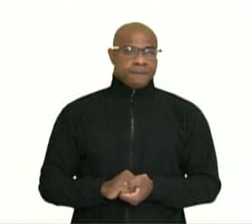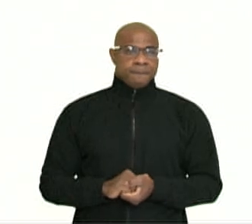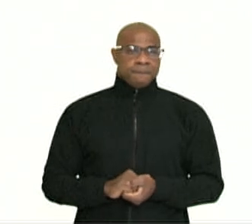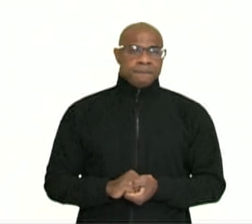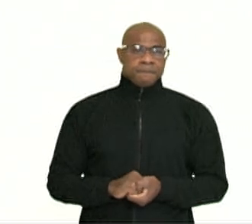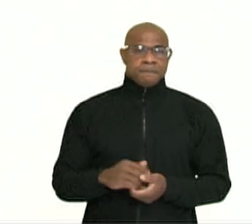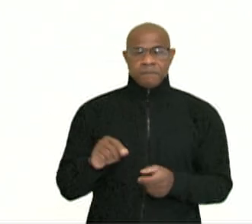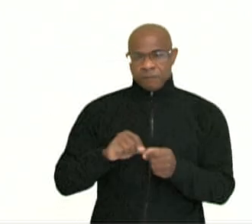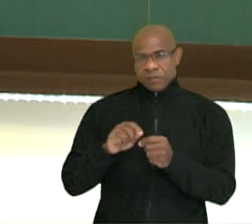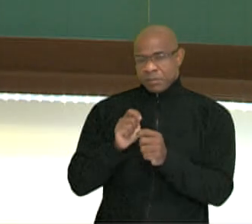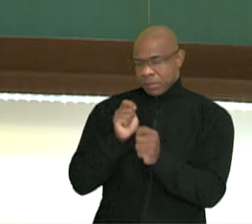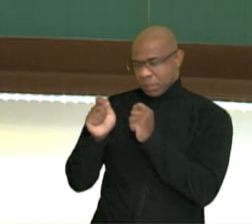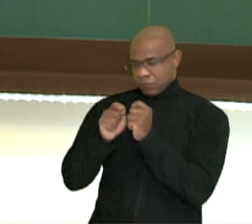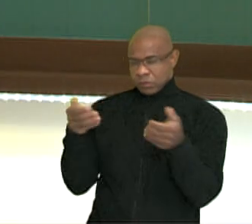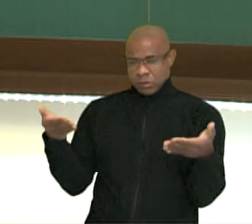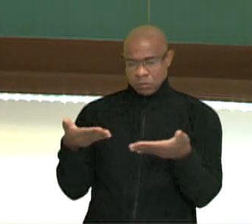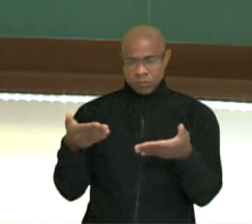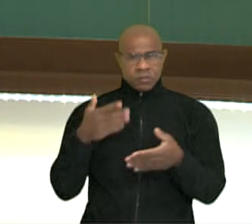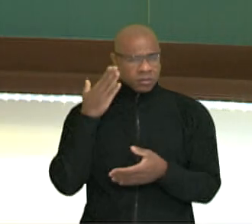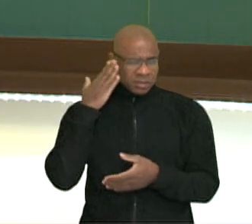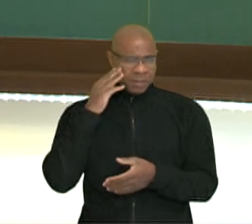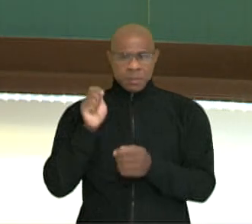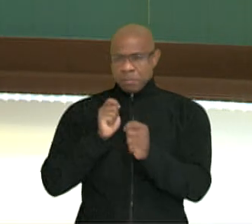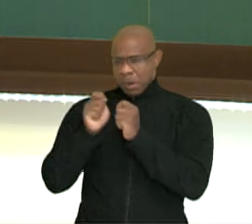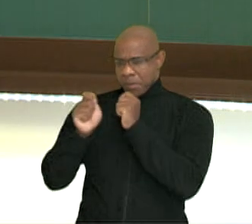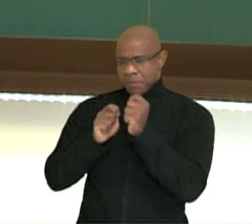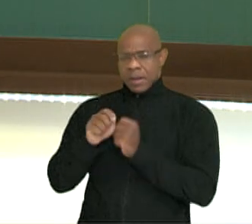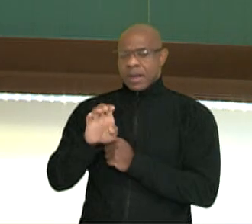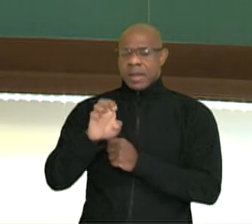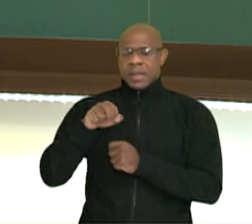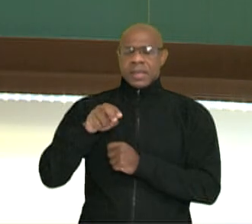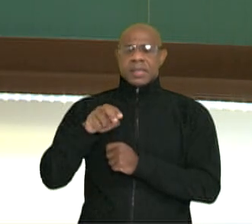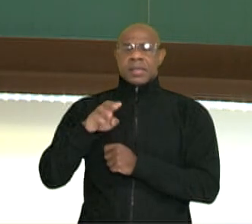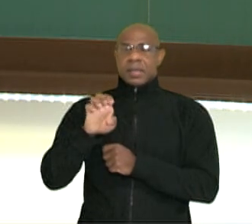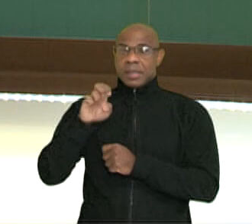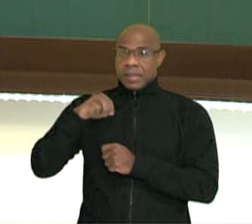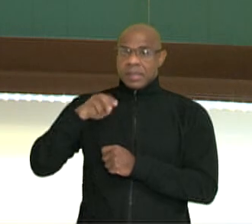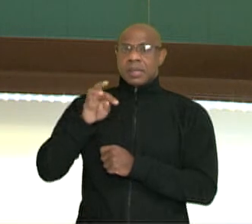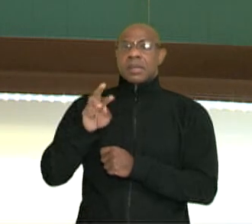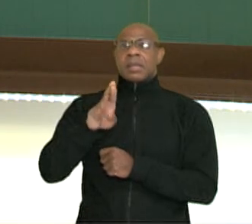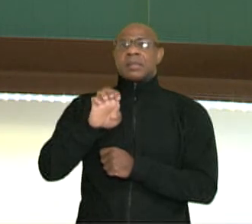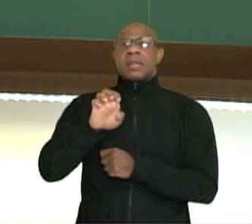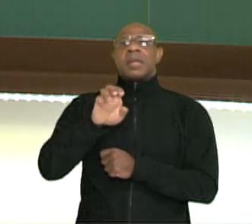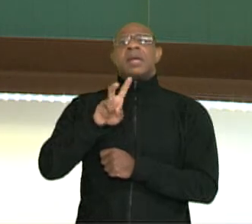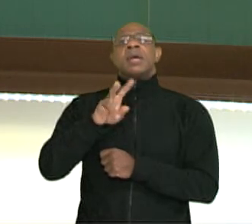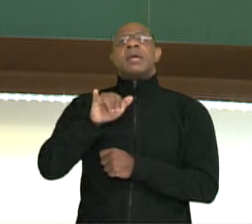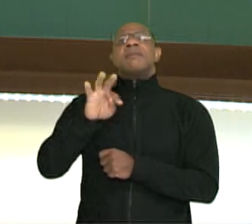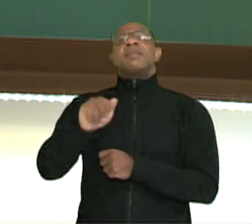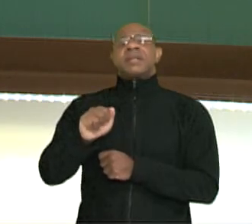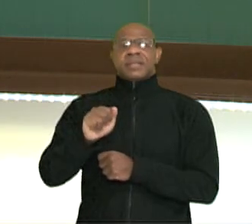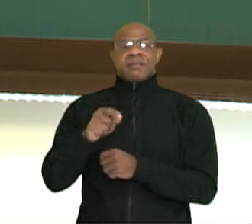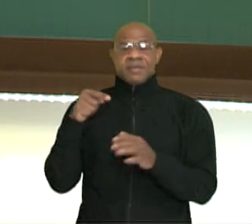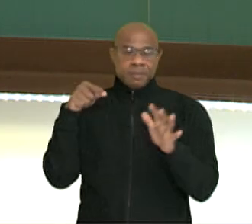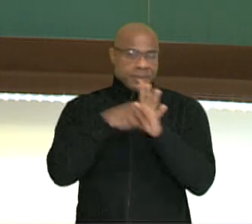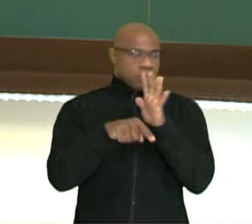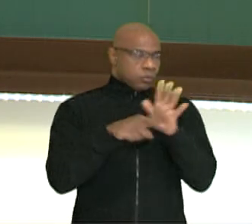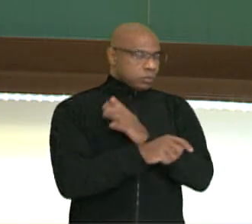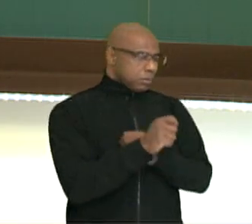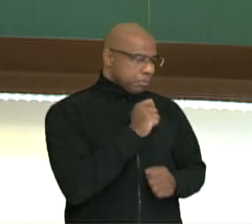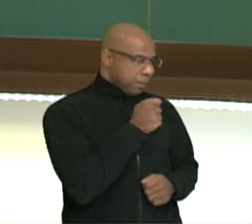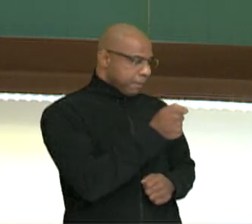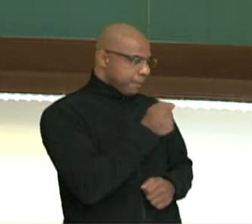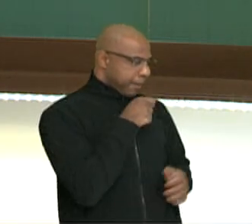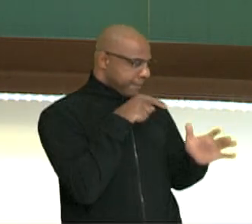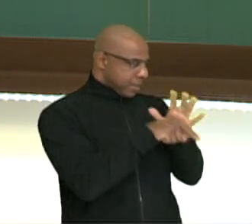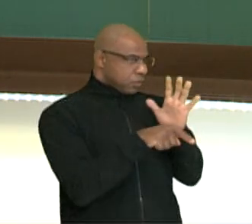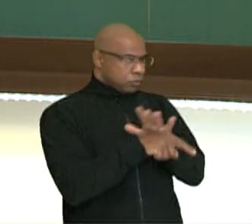fazer uma entrevista agora? Você sabe como é que faz entrevista? O que é uma entrevista? Você vai fazer perguntas para alguém. Então, vê se você tem alguém aí perto e pergunta